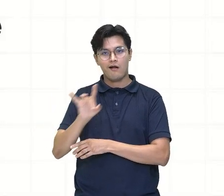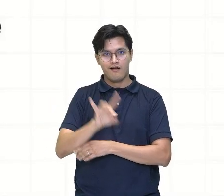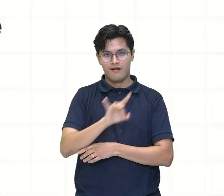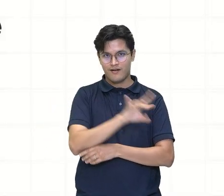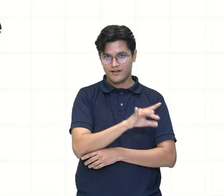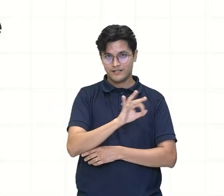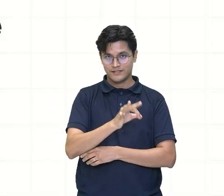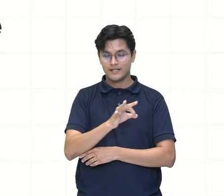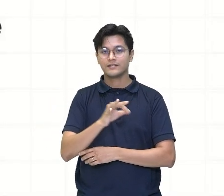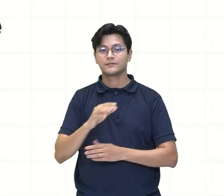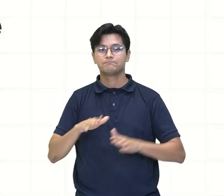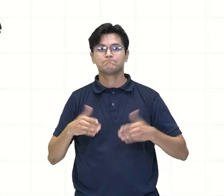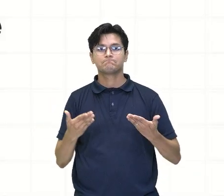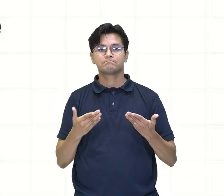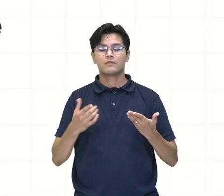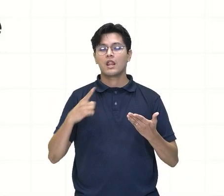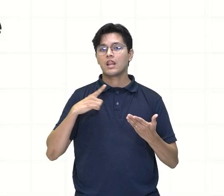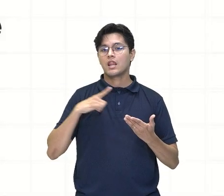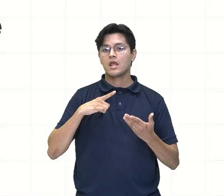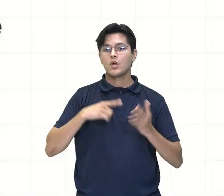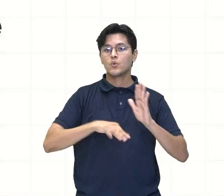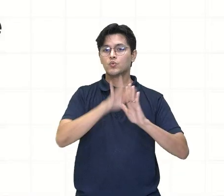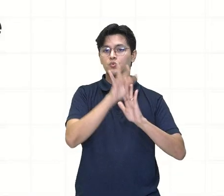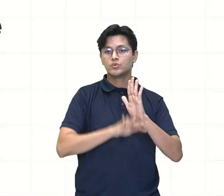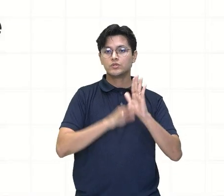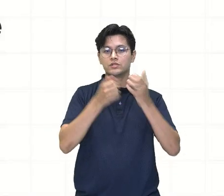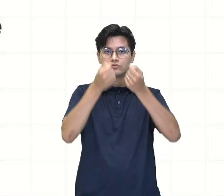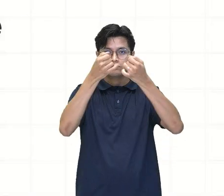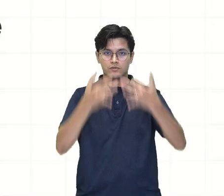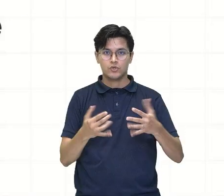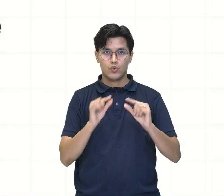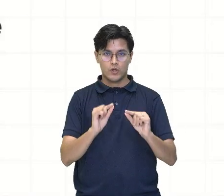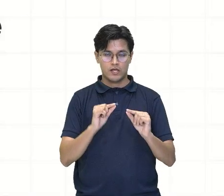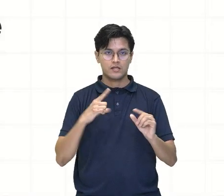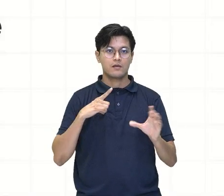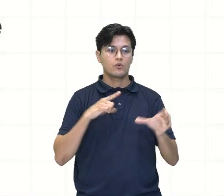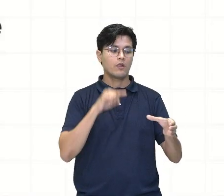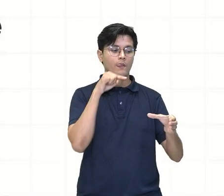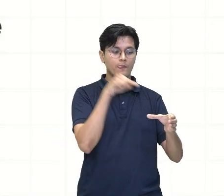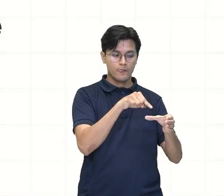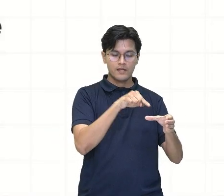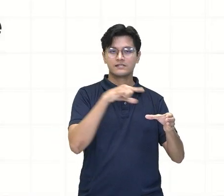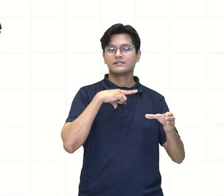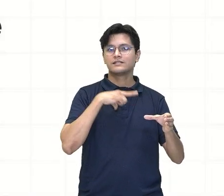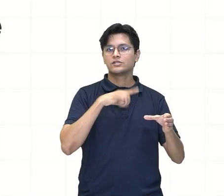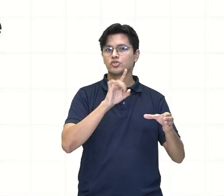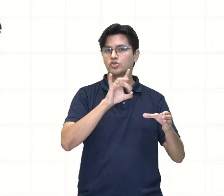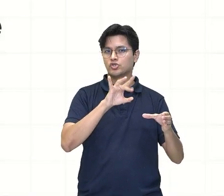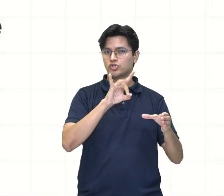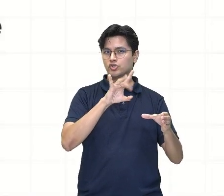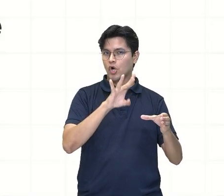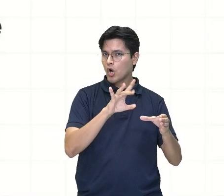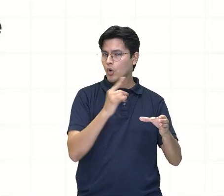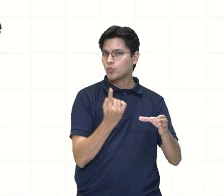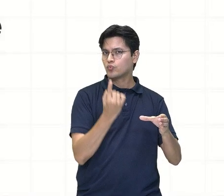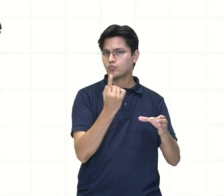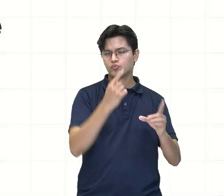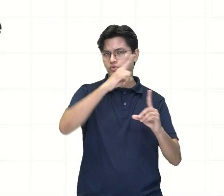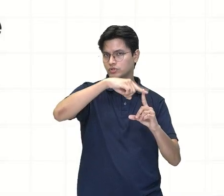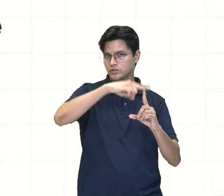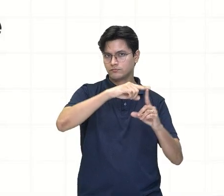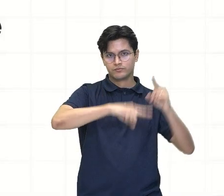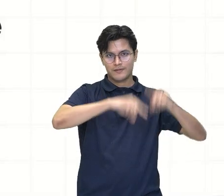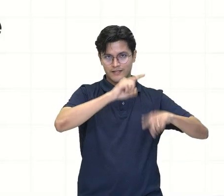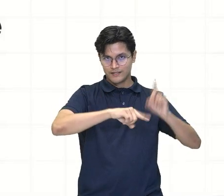ter um tipo de material. Tá bom? E todos têm que ter